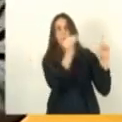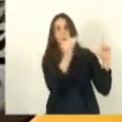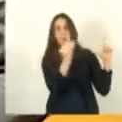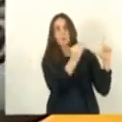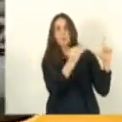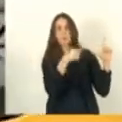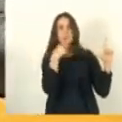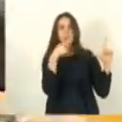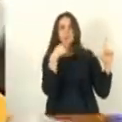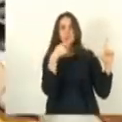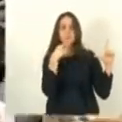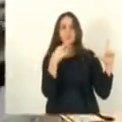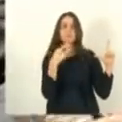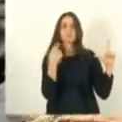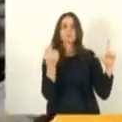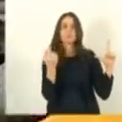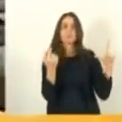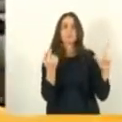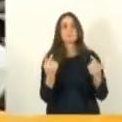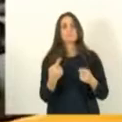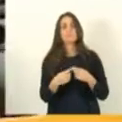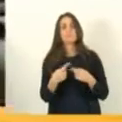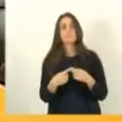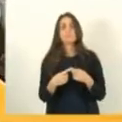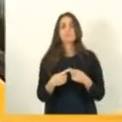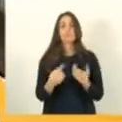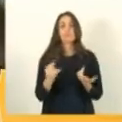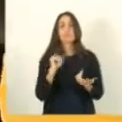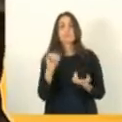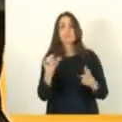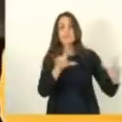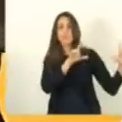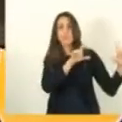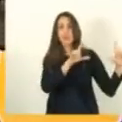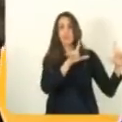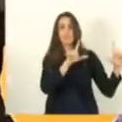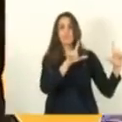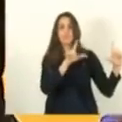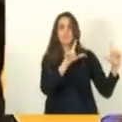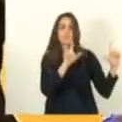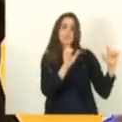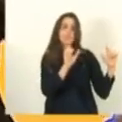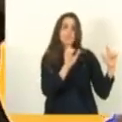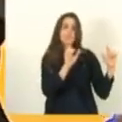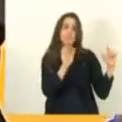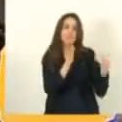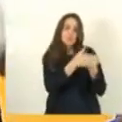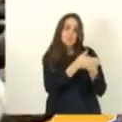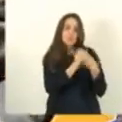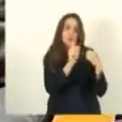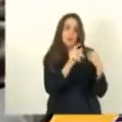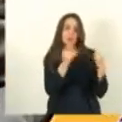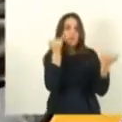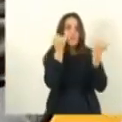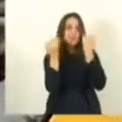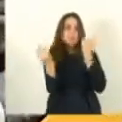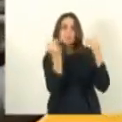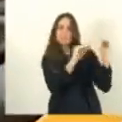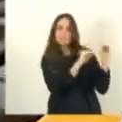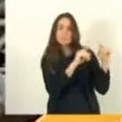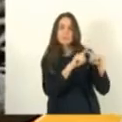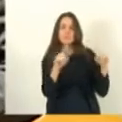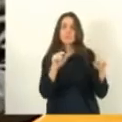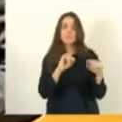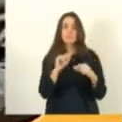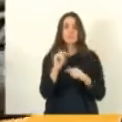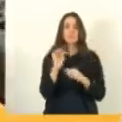inviável colocar isso tudo, apesar de, se for uma placa para não ser tão visível, aí não tem problema, que aí bota todas as informações. Mas com